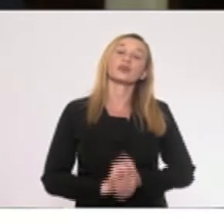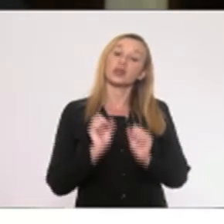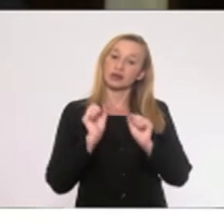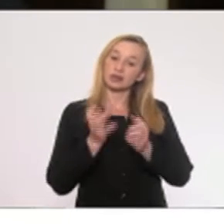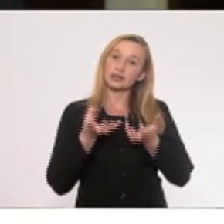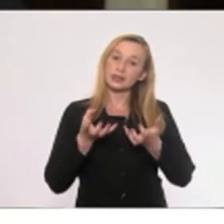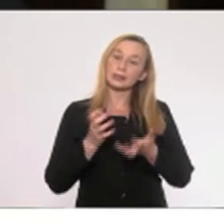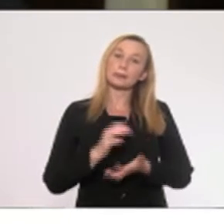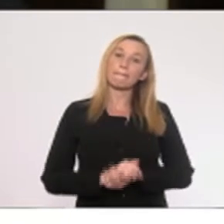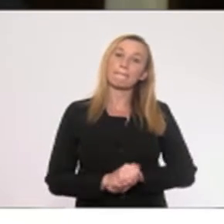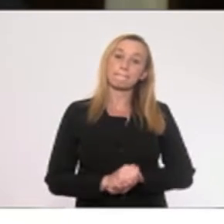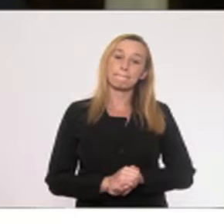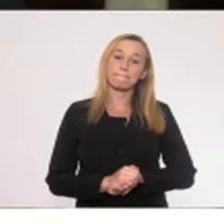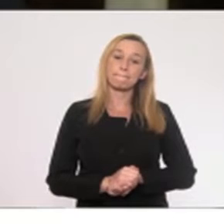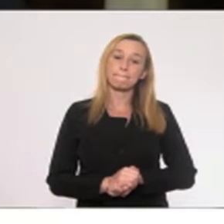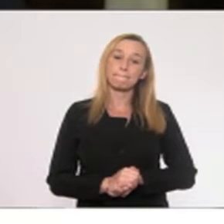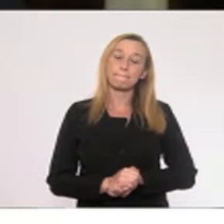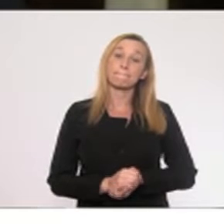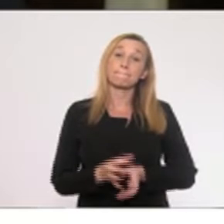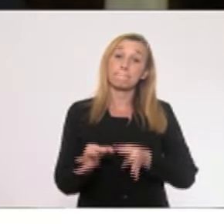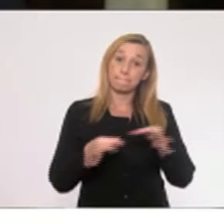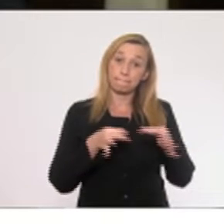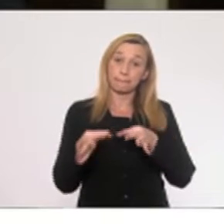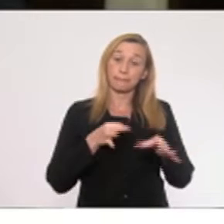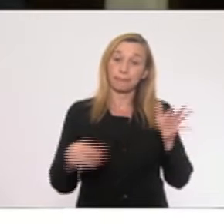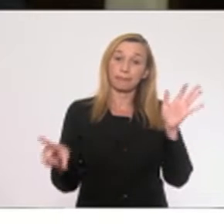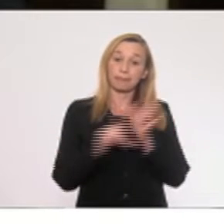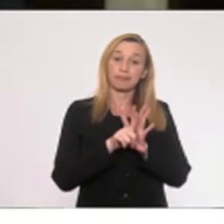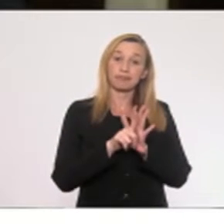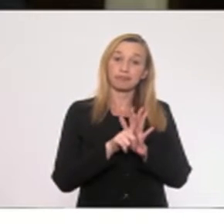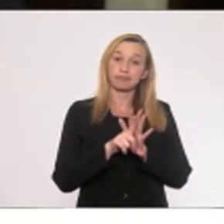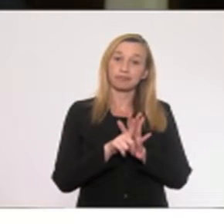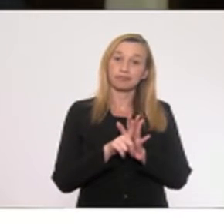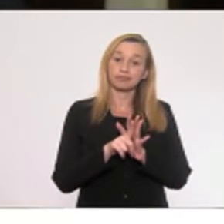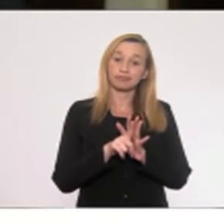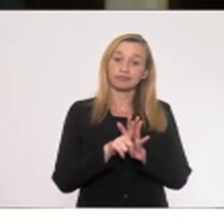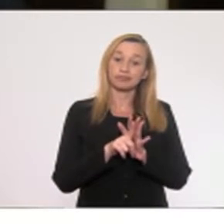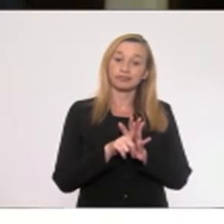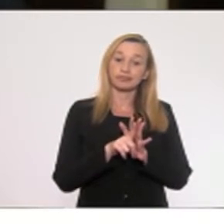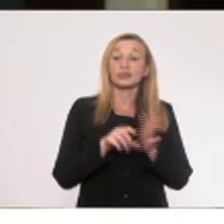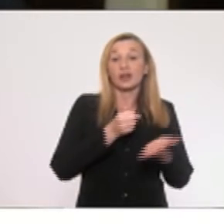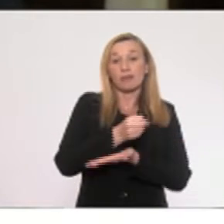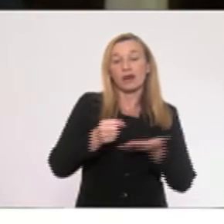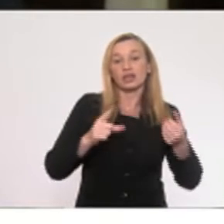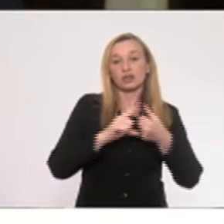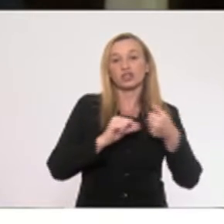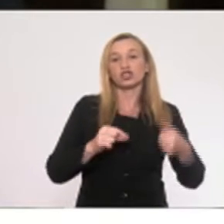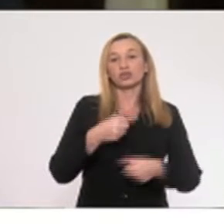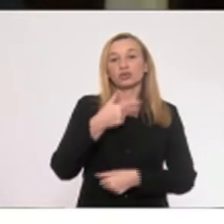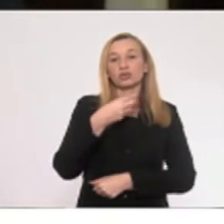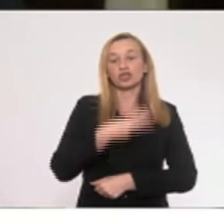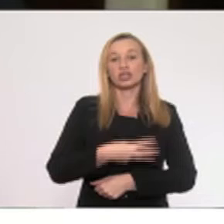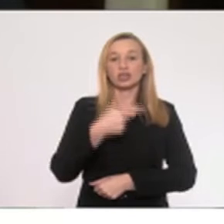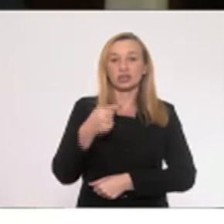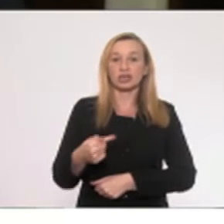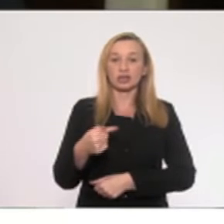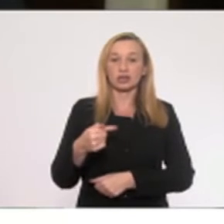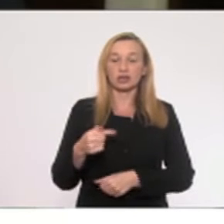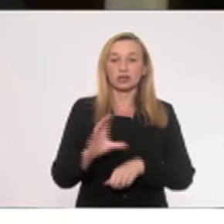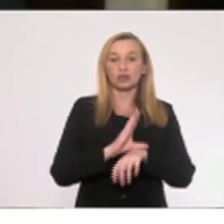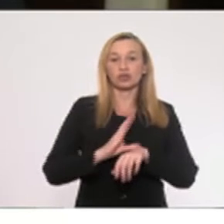propuser um projeto de lei baseado no artigo 37 da Constituição